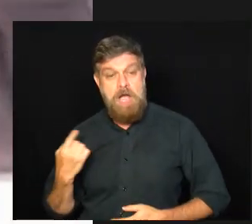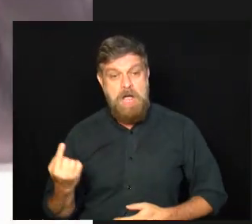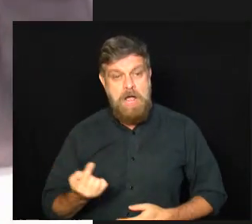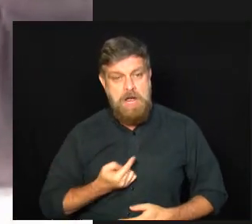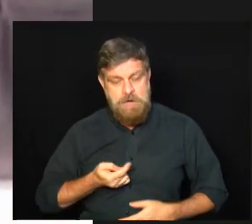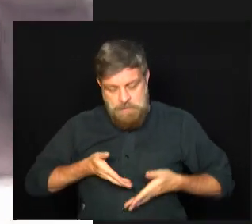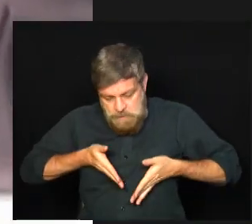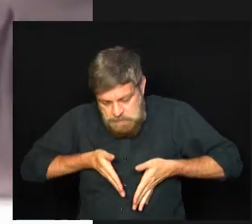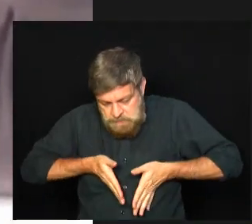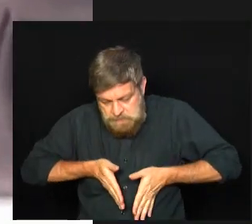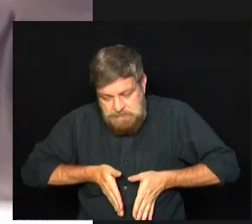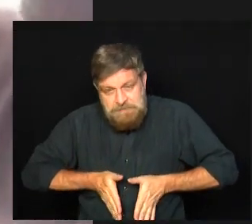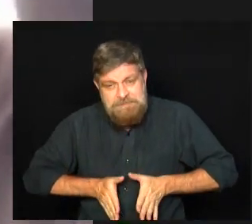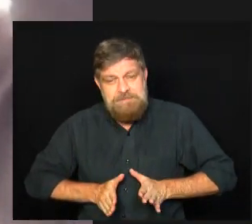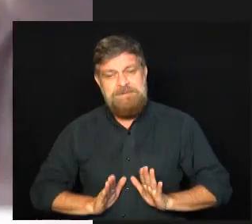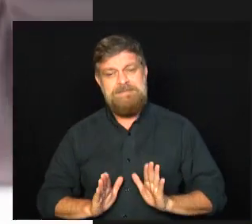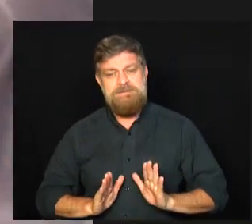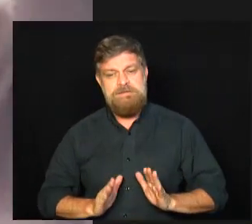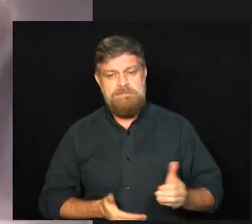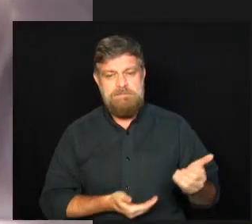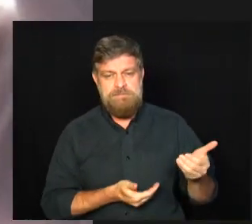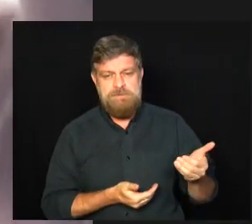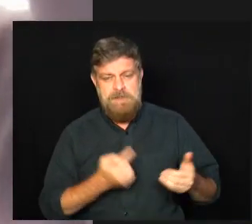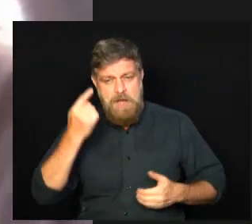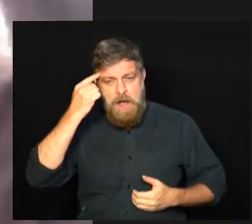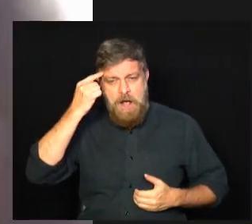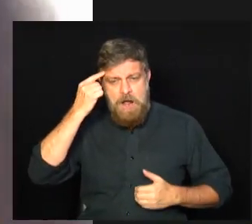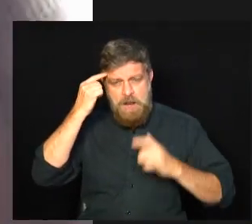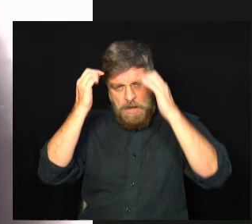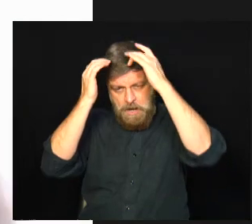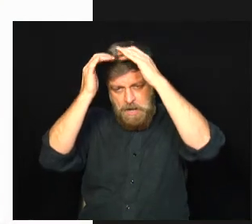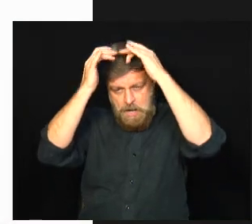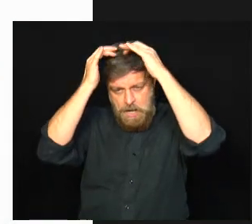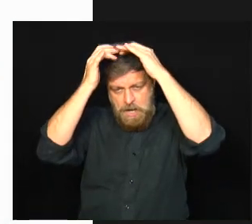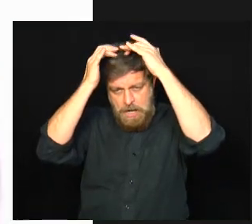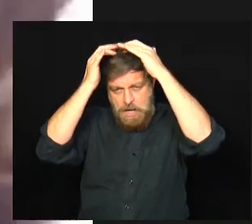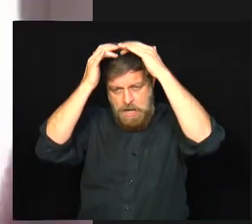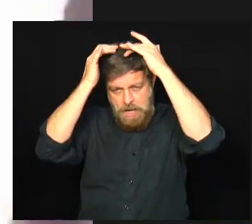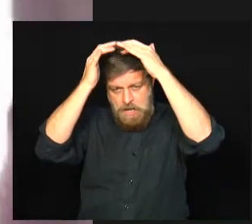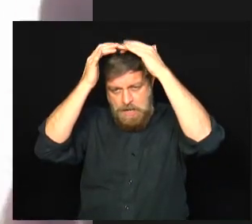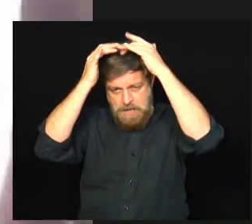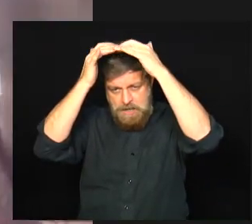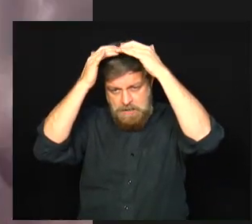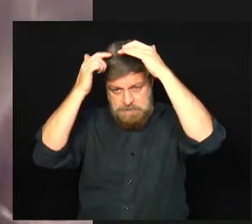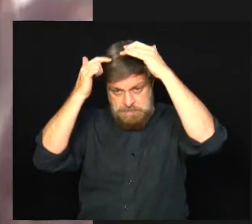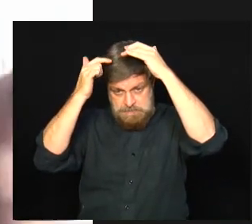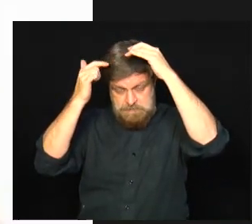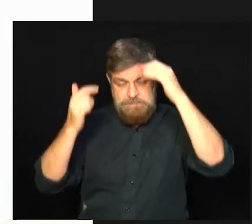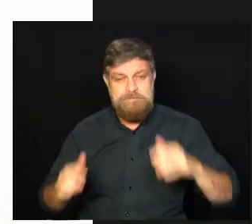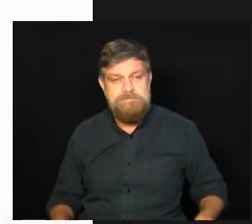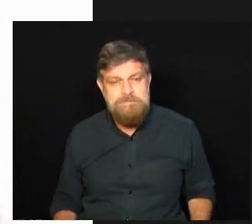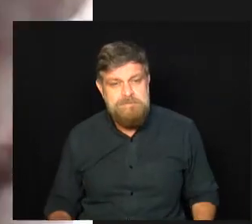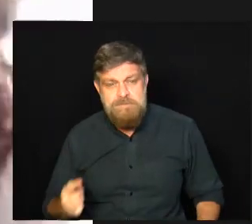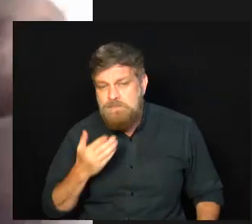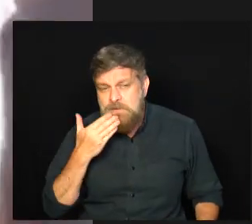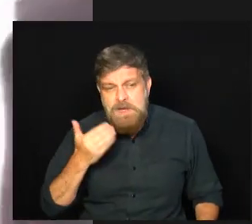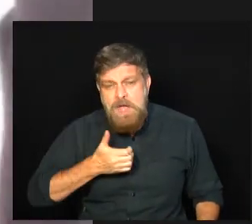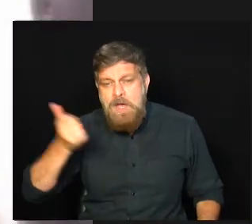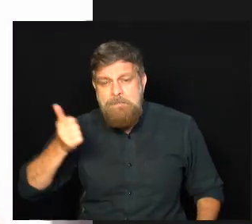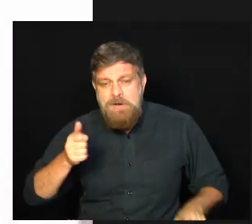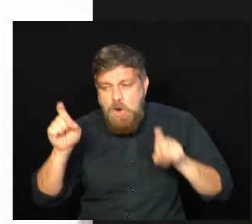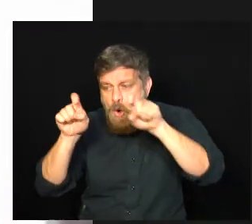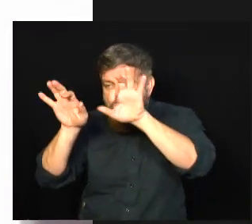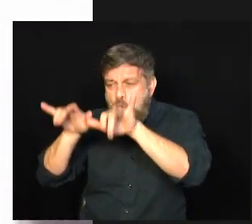com, eu costumo dizer, esse cérebro que está em cima deste pescoço aqui, ele é o melhor